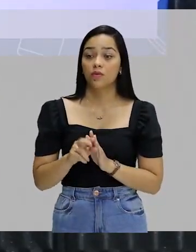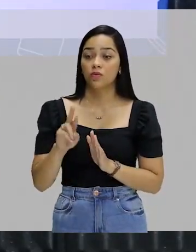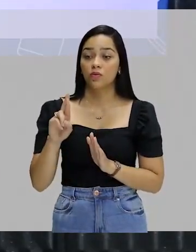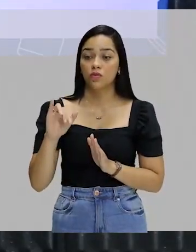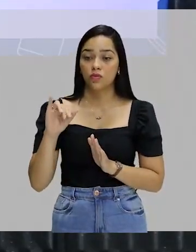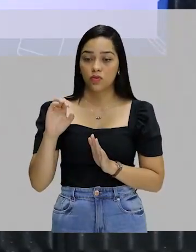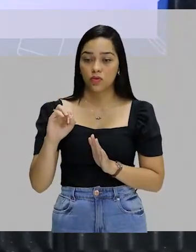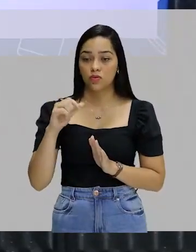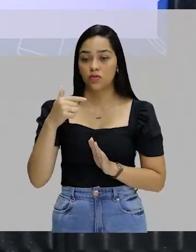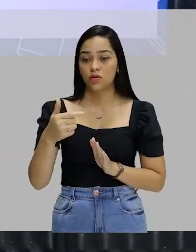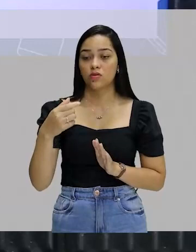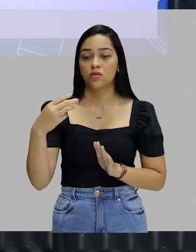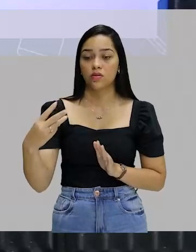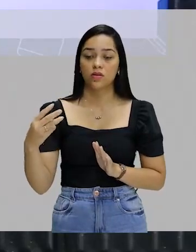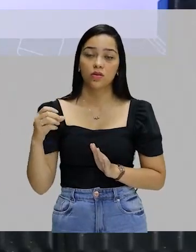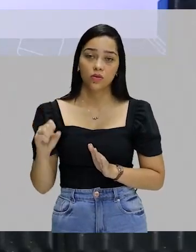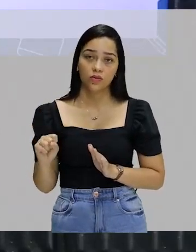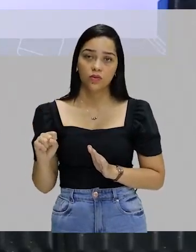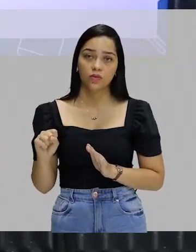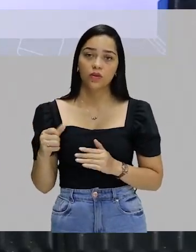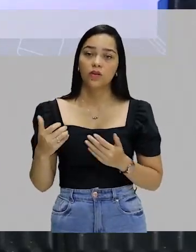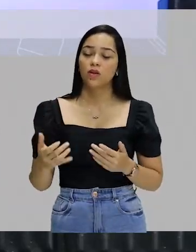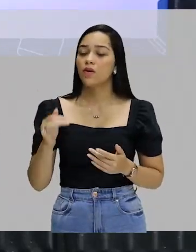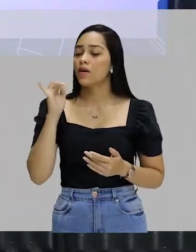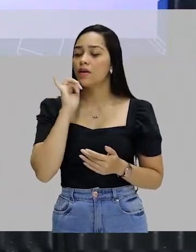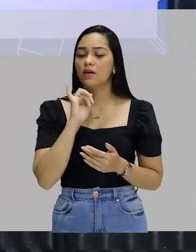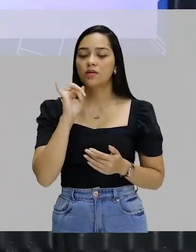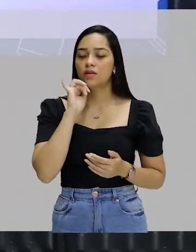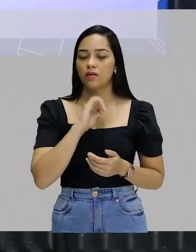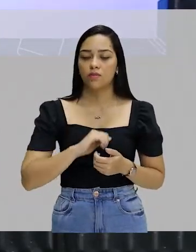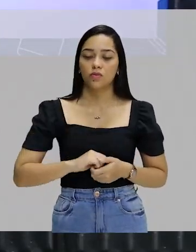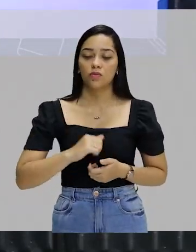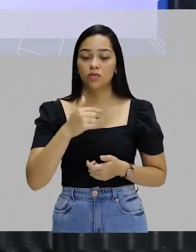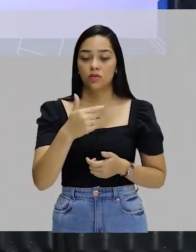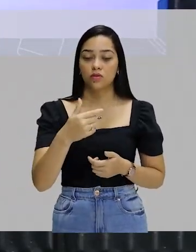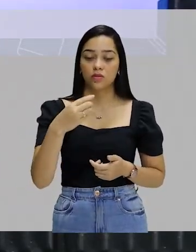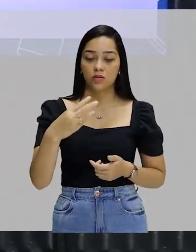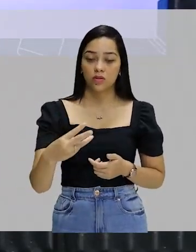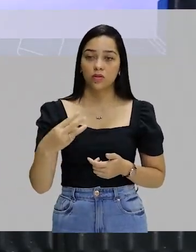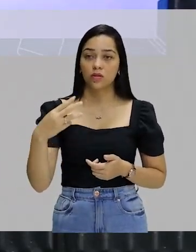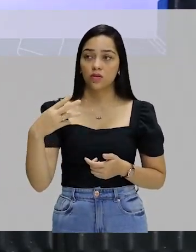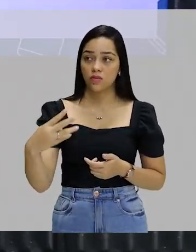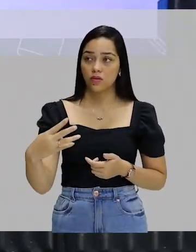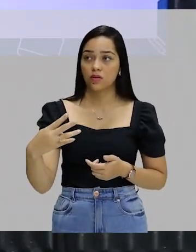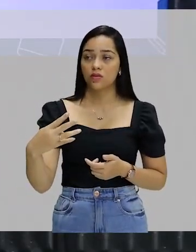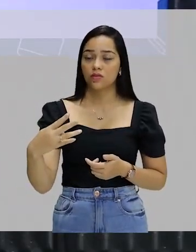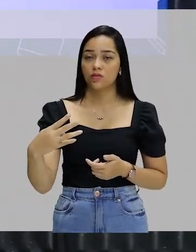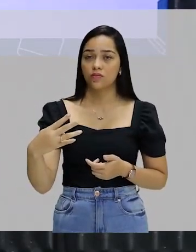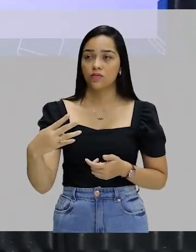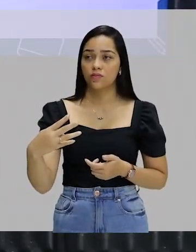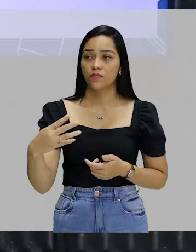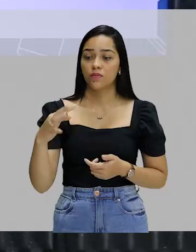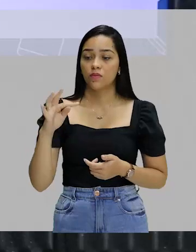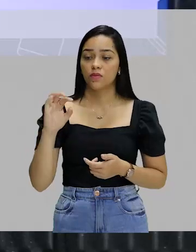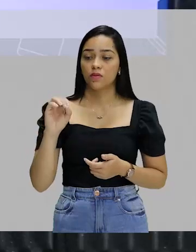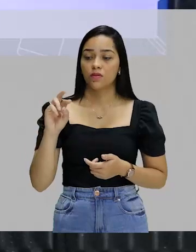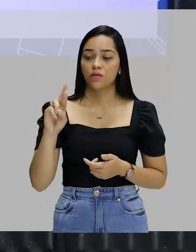urânio 238. Então, por exemplo, ó, 234, certo? Do